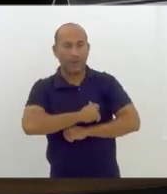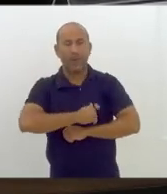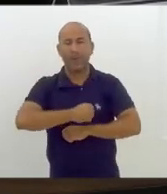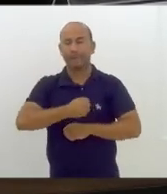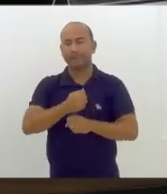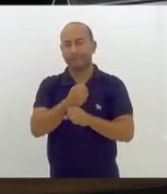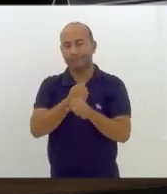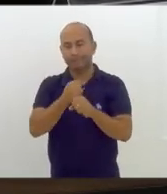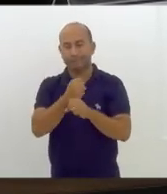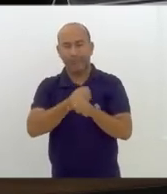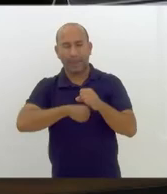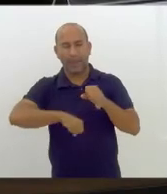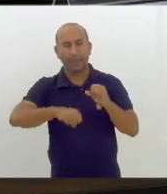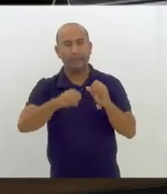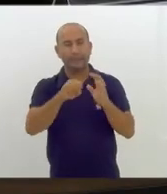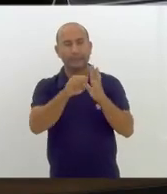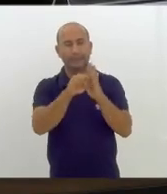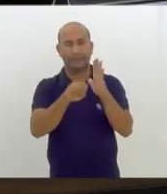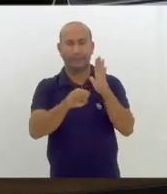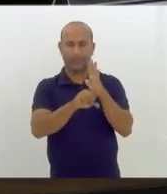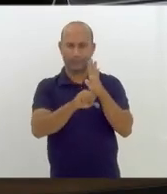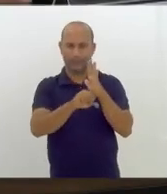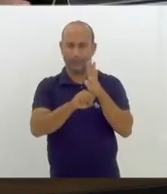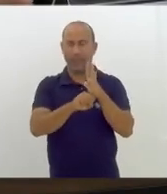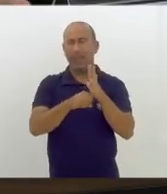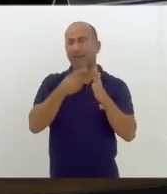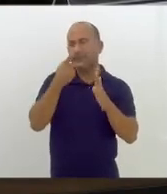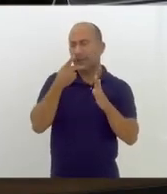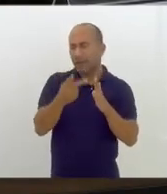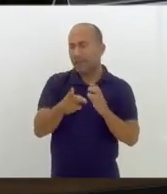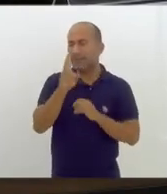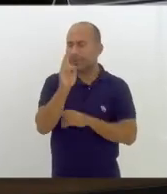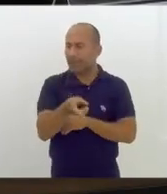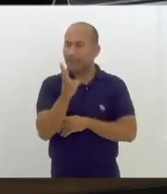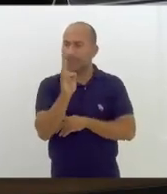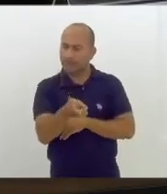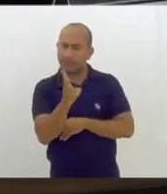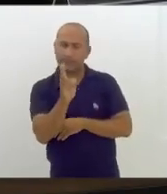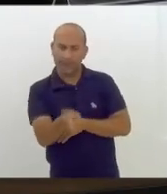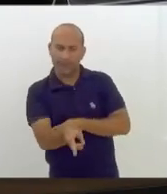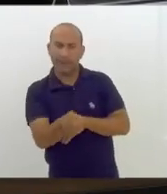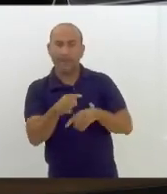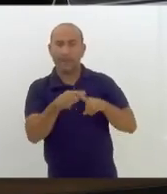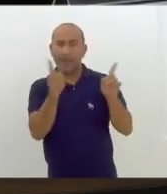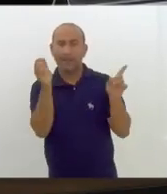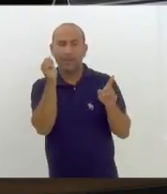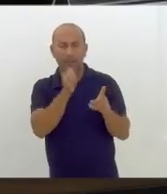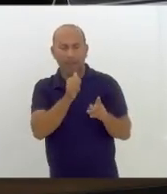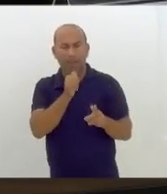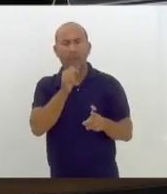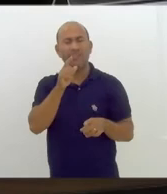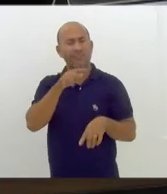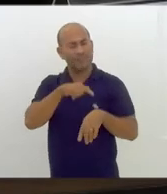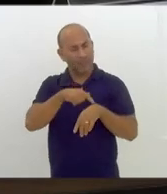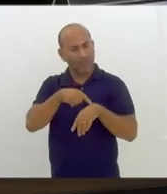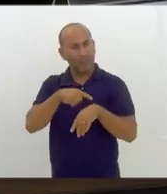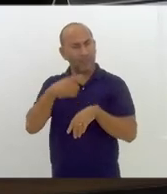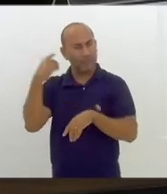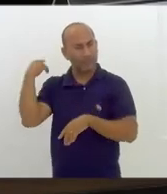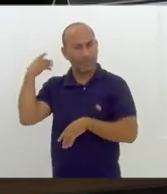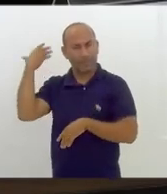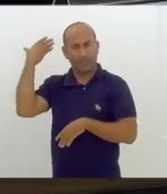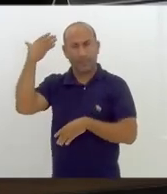não começou outro dia. A gente está falando muito disso ultimamente, né? Mas as mulheres já falam disso há muito tempo.